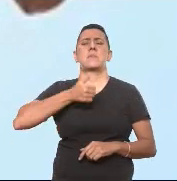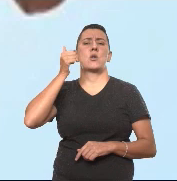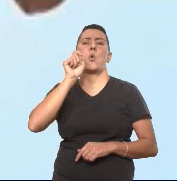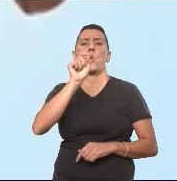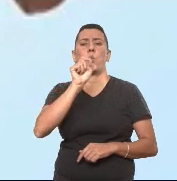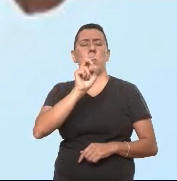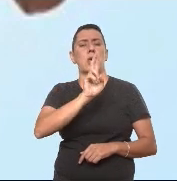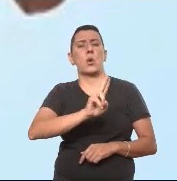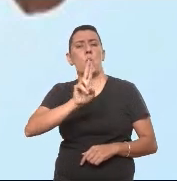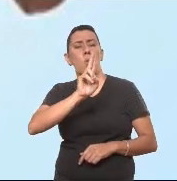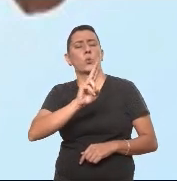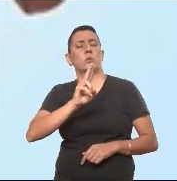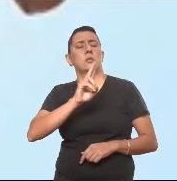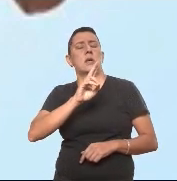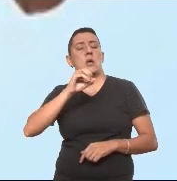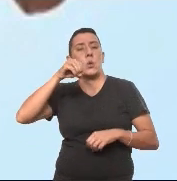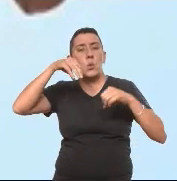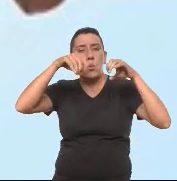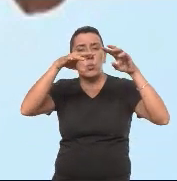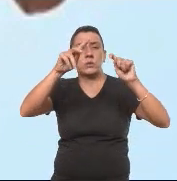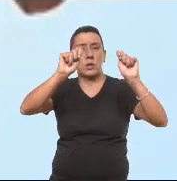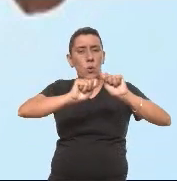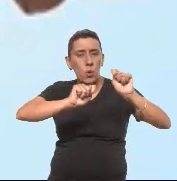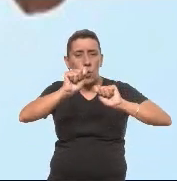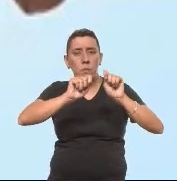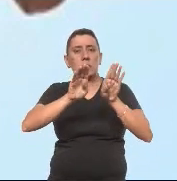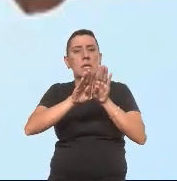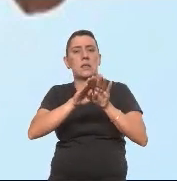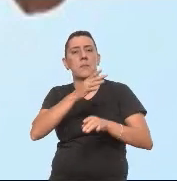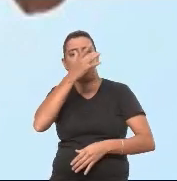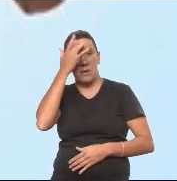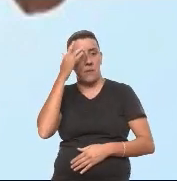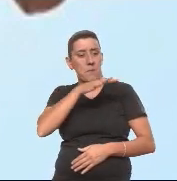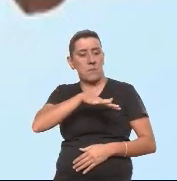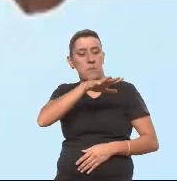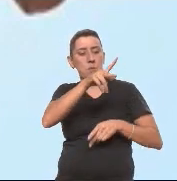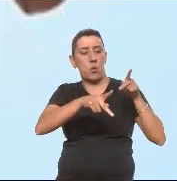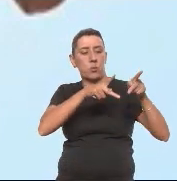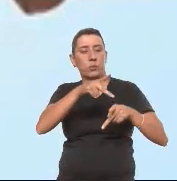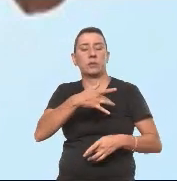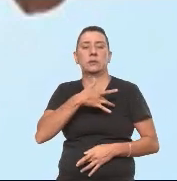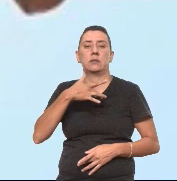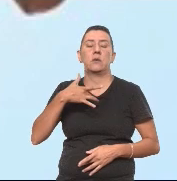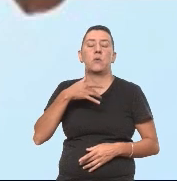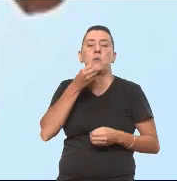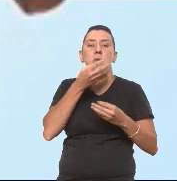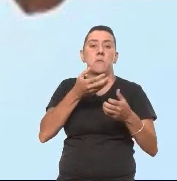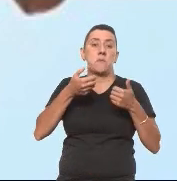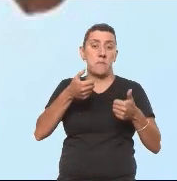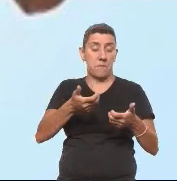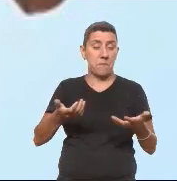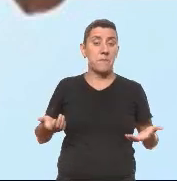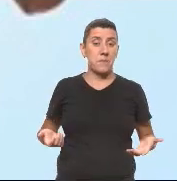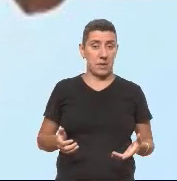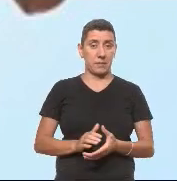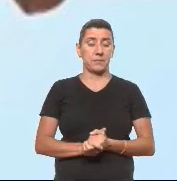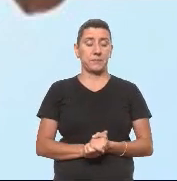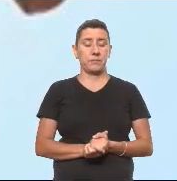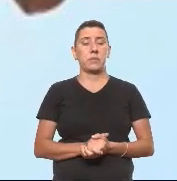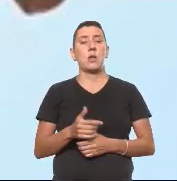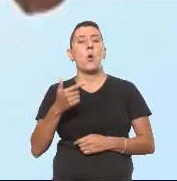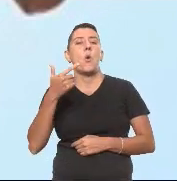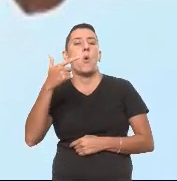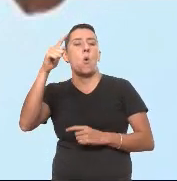consumo e assim por diante um outro exemplo que a gente pode mencionar é um projeto que foram implementados na Arábia Saudita